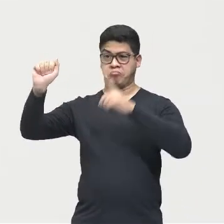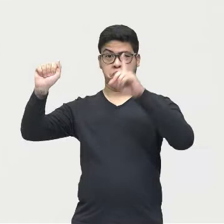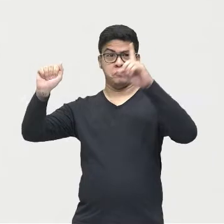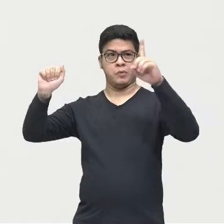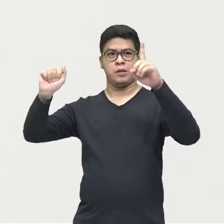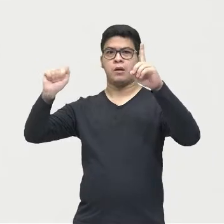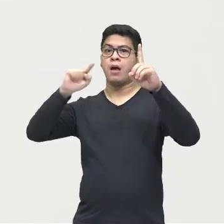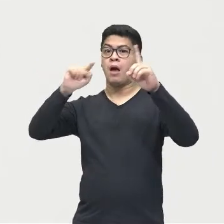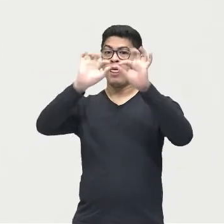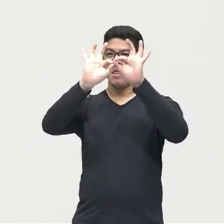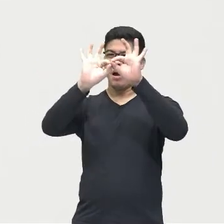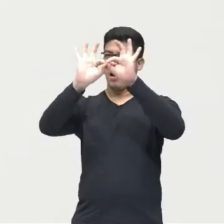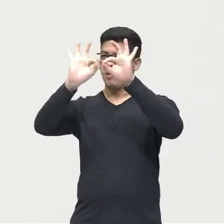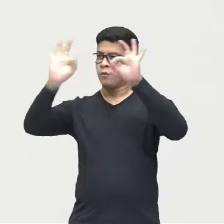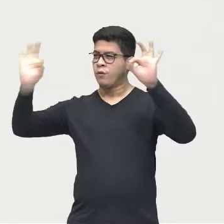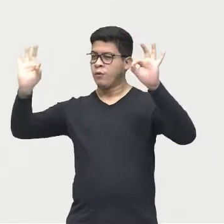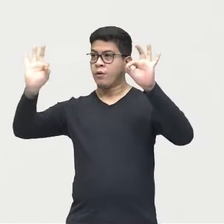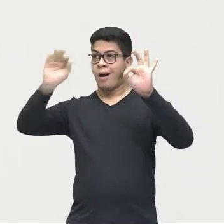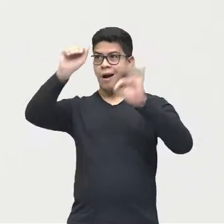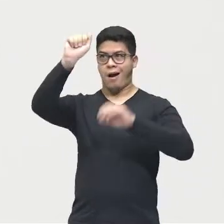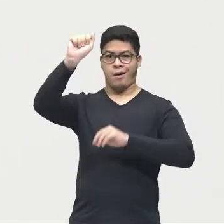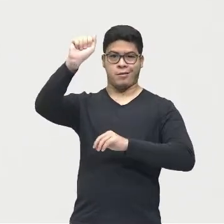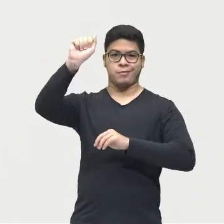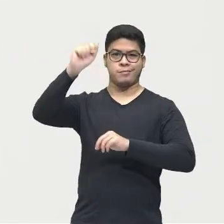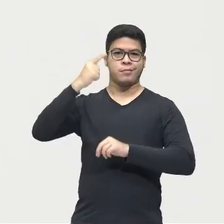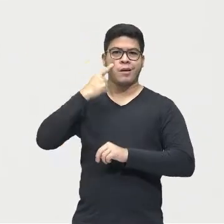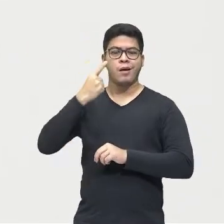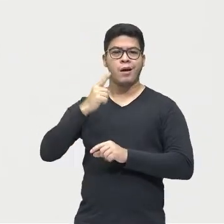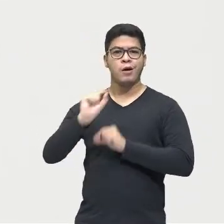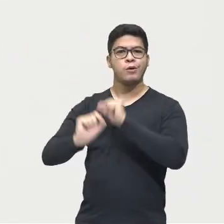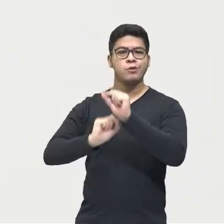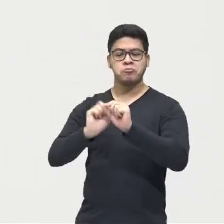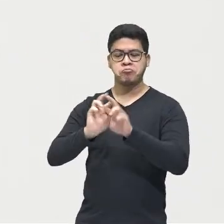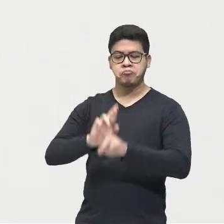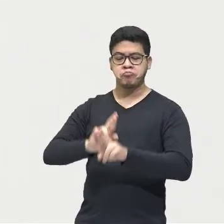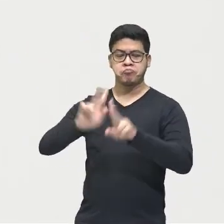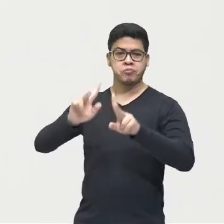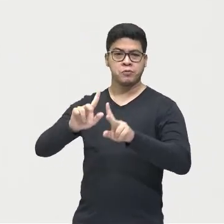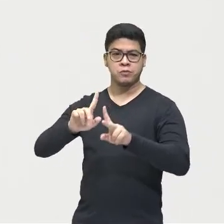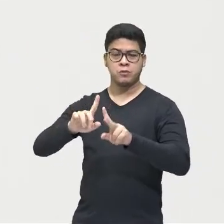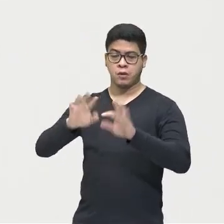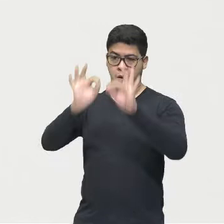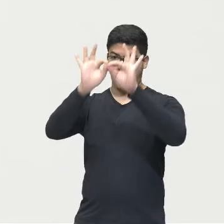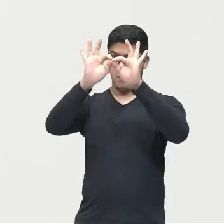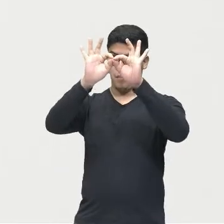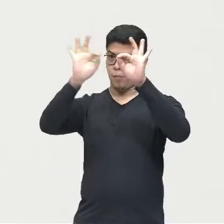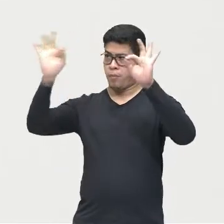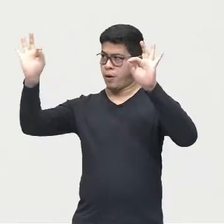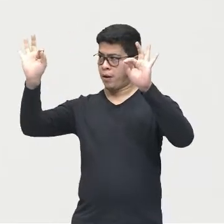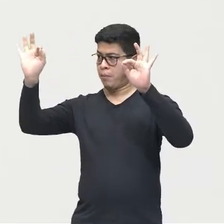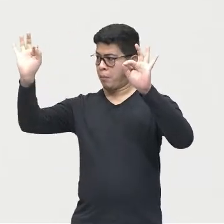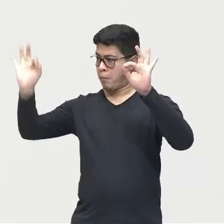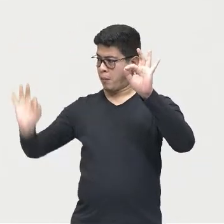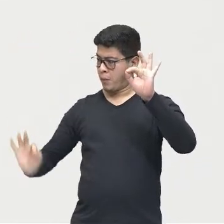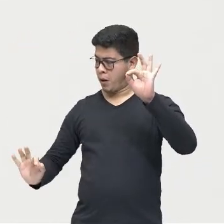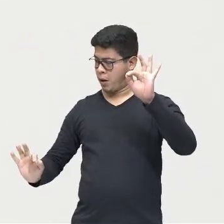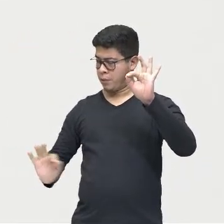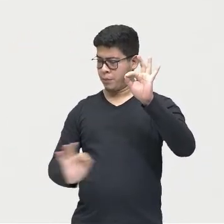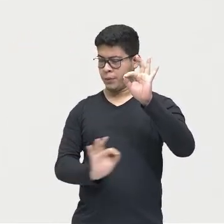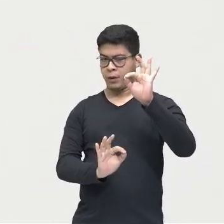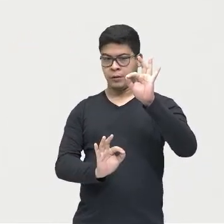AB forma o lado C, o segmento BC o lado B e o segmento CD o lado D. Então,